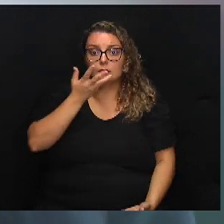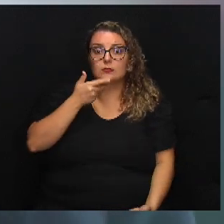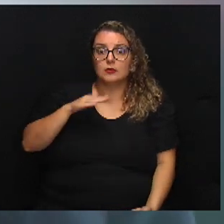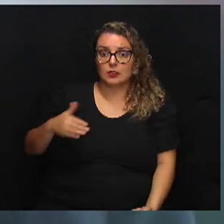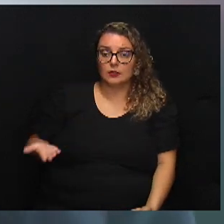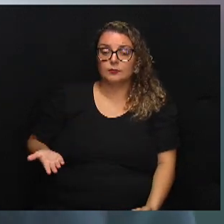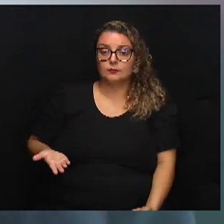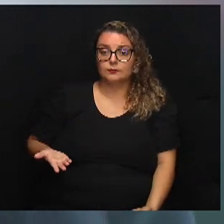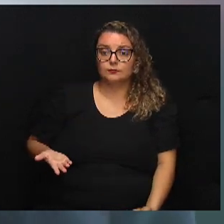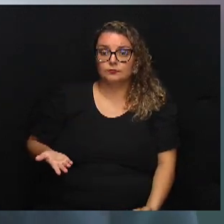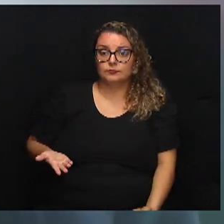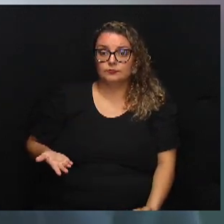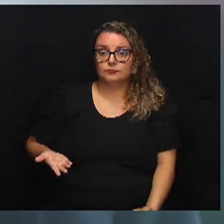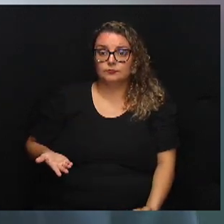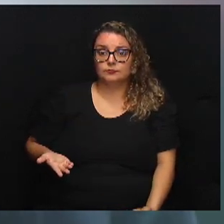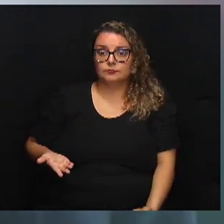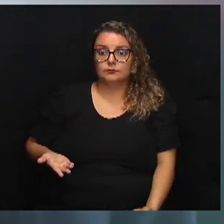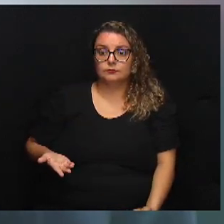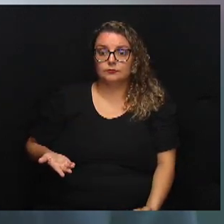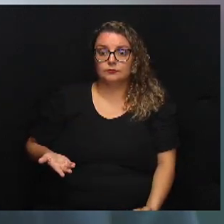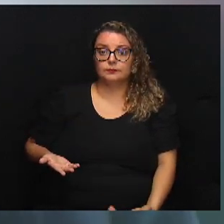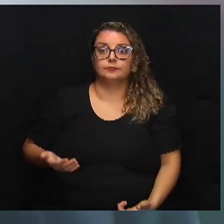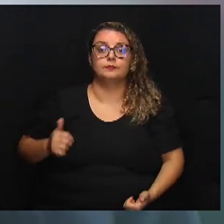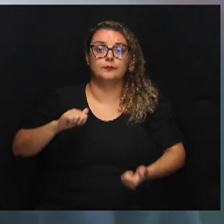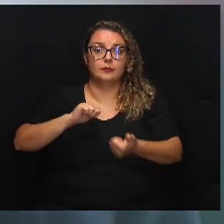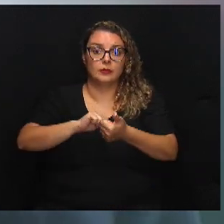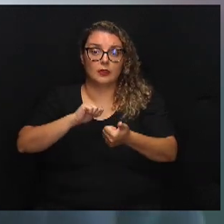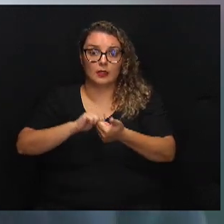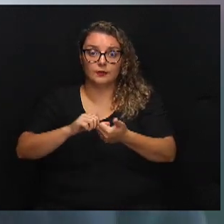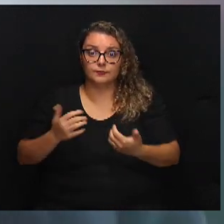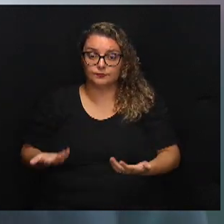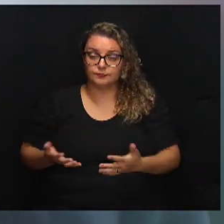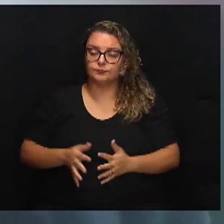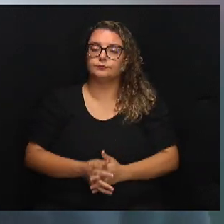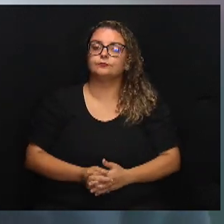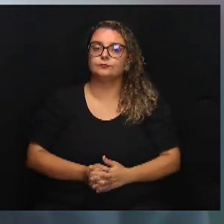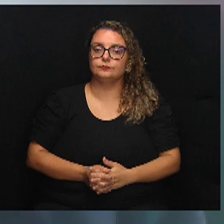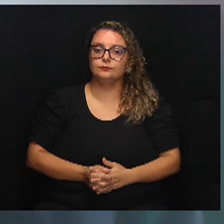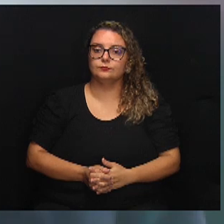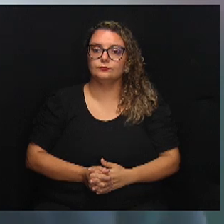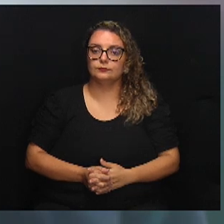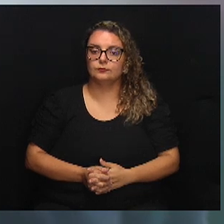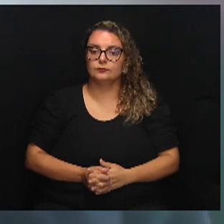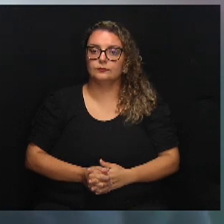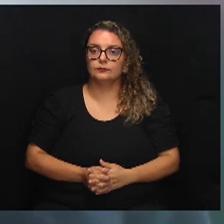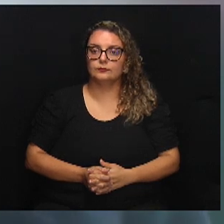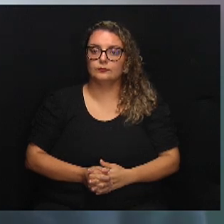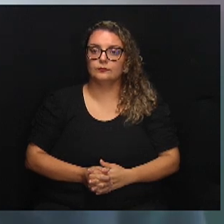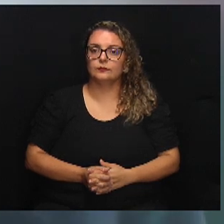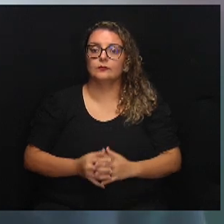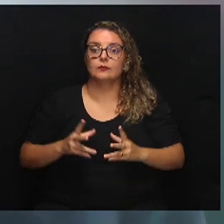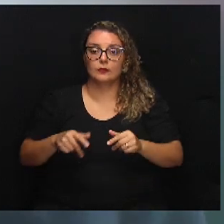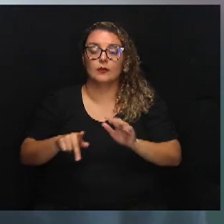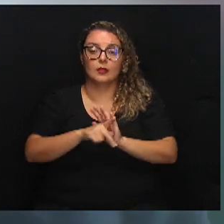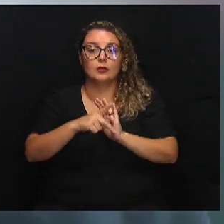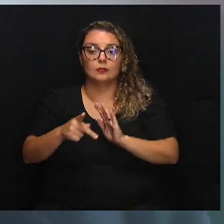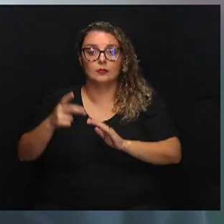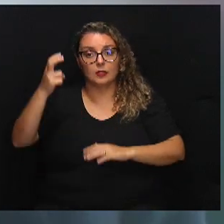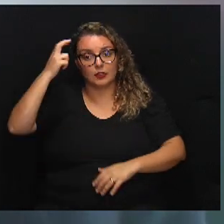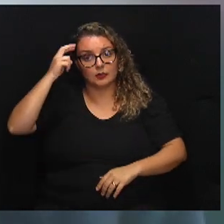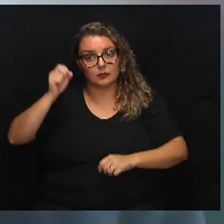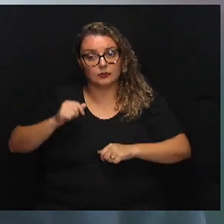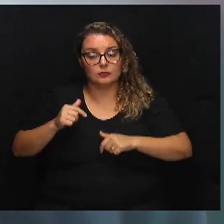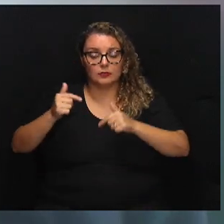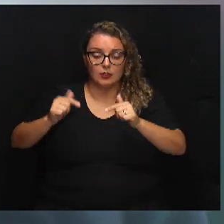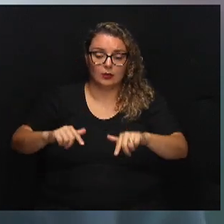e a qualidade e aquilo que faz parte de uma cultura